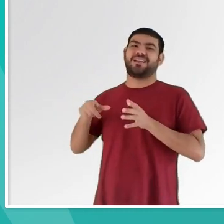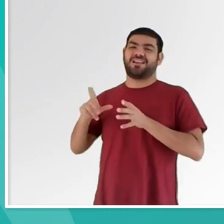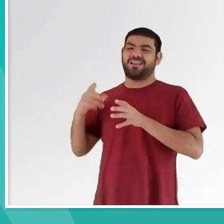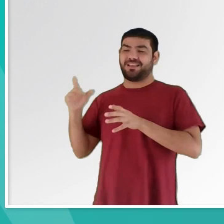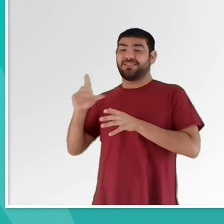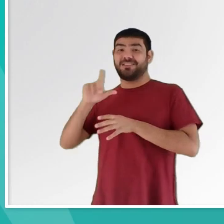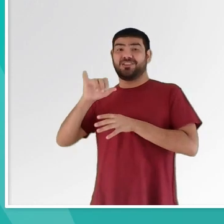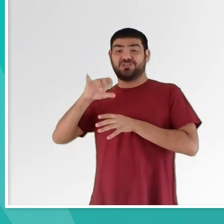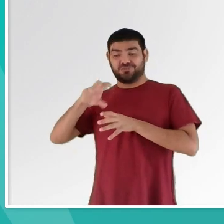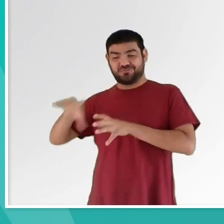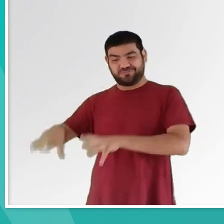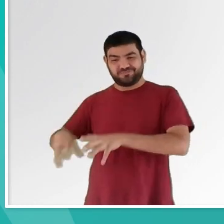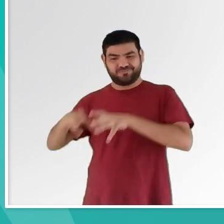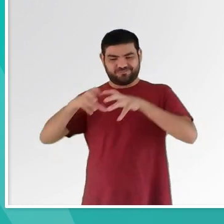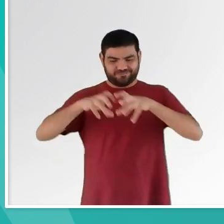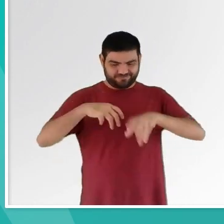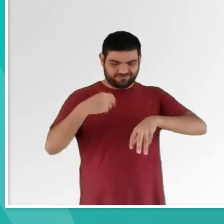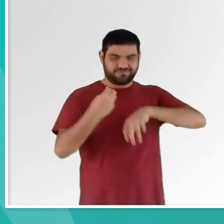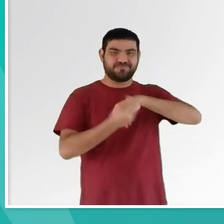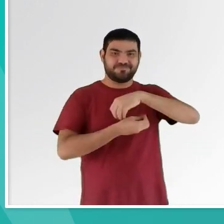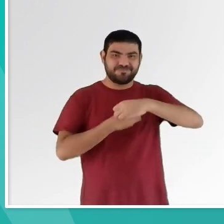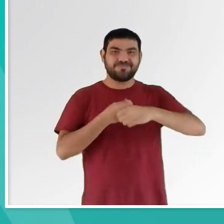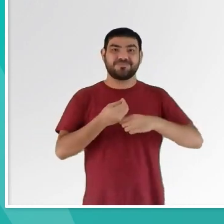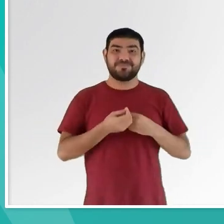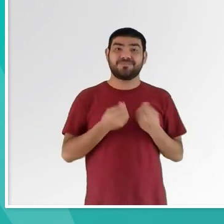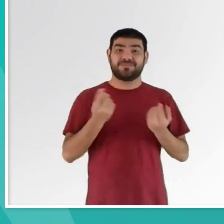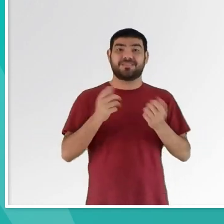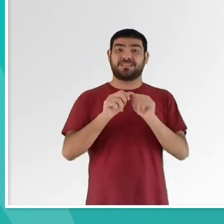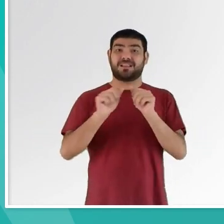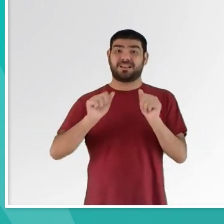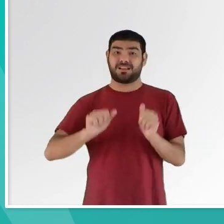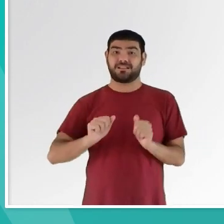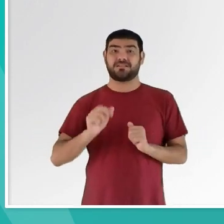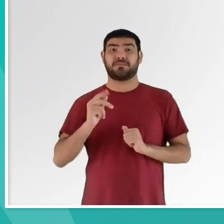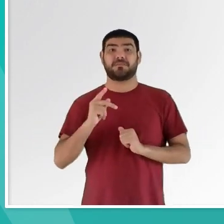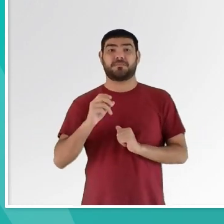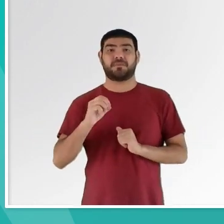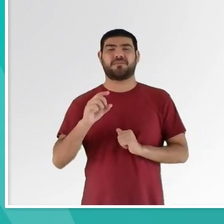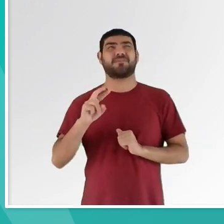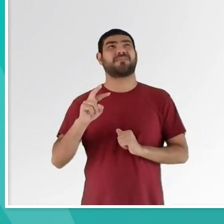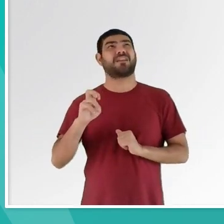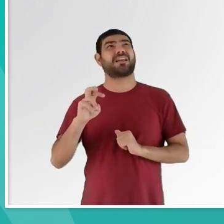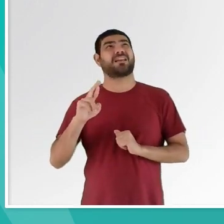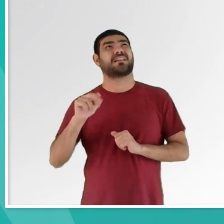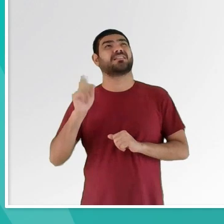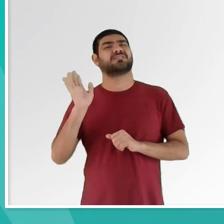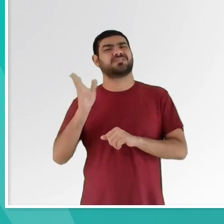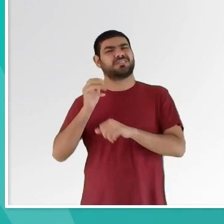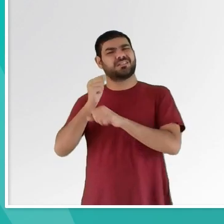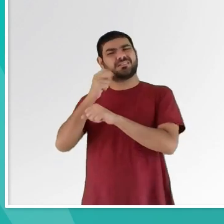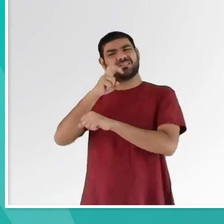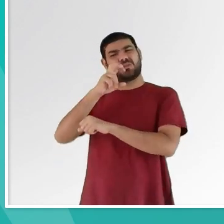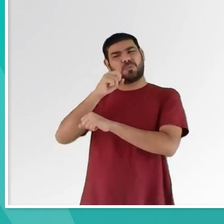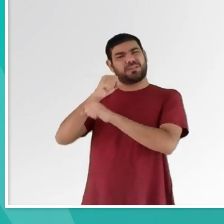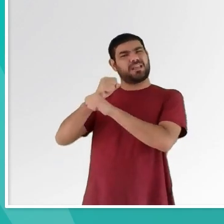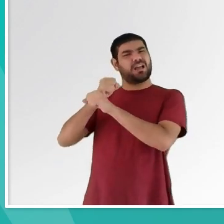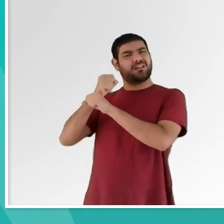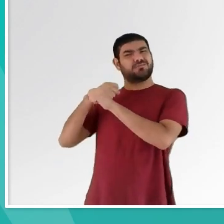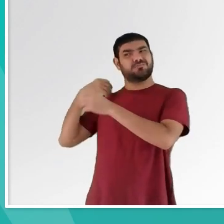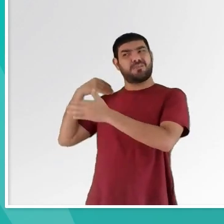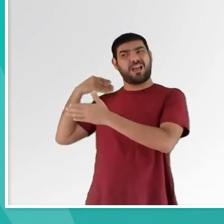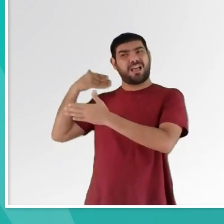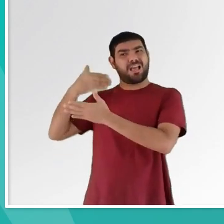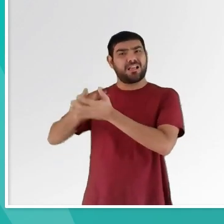Então, utilizando isso, então essa arte povera que já tem mais de 50 anos, desde quando surgiu, né, esses